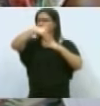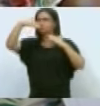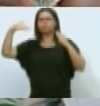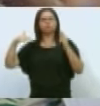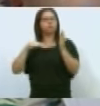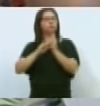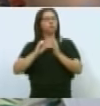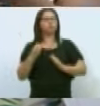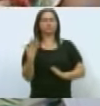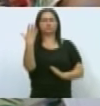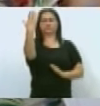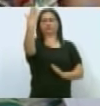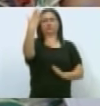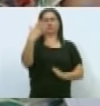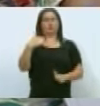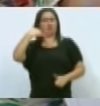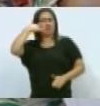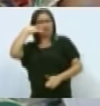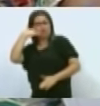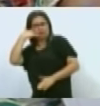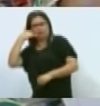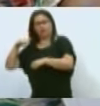empreendimentos, ou então você liga no